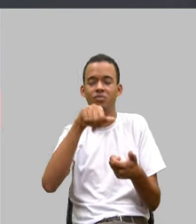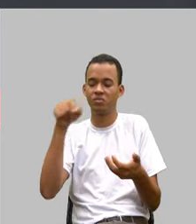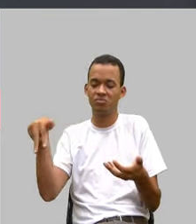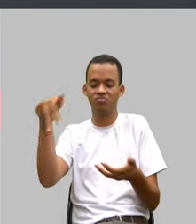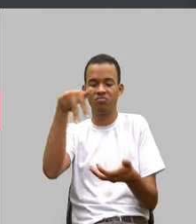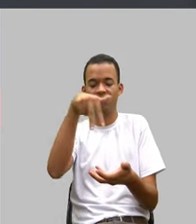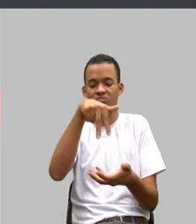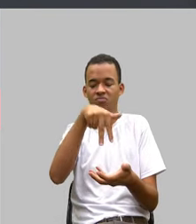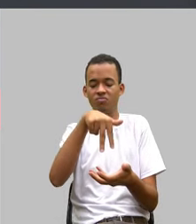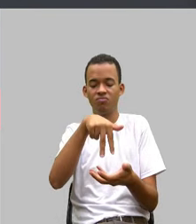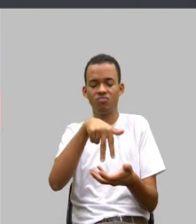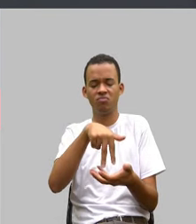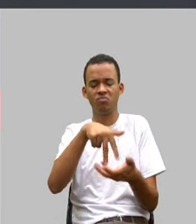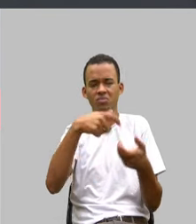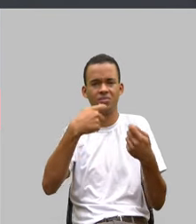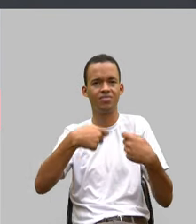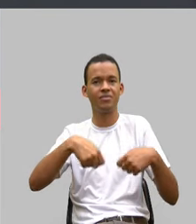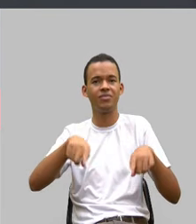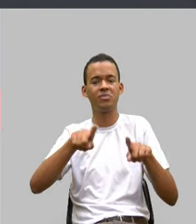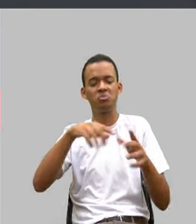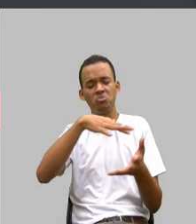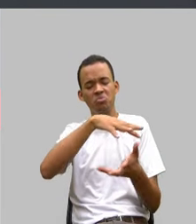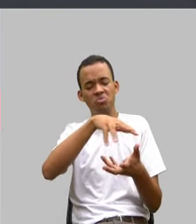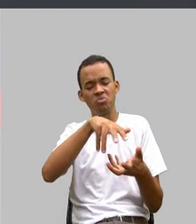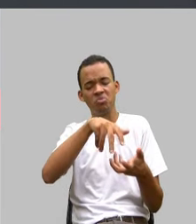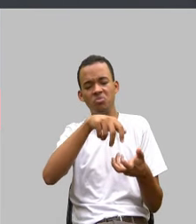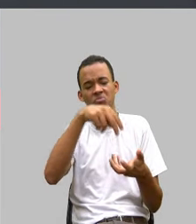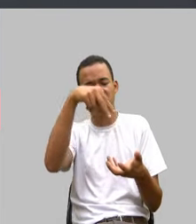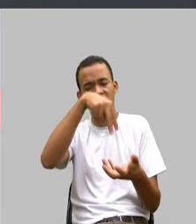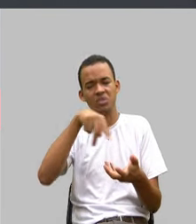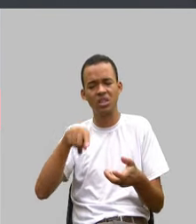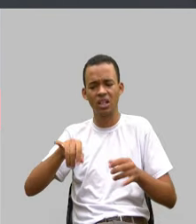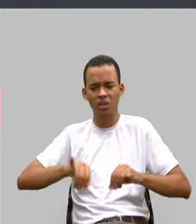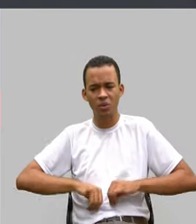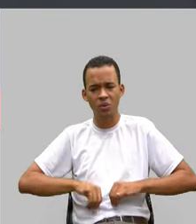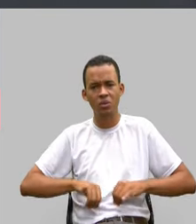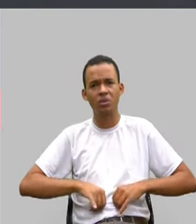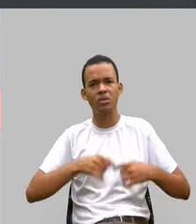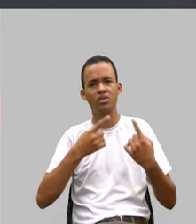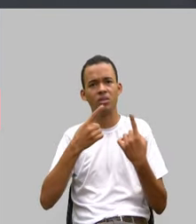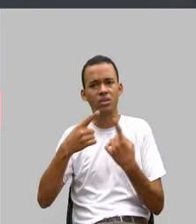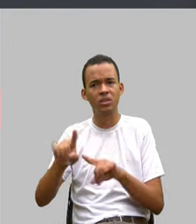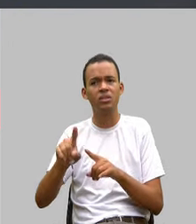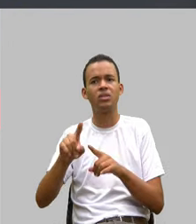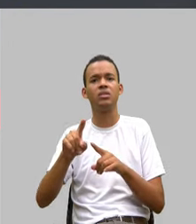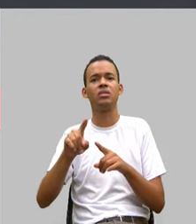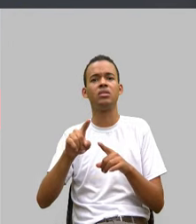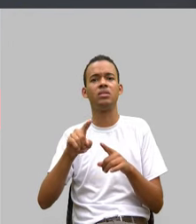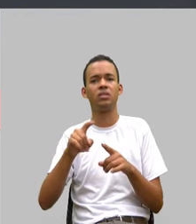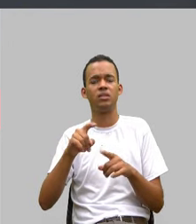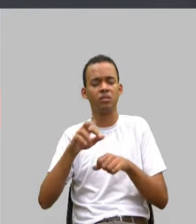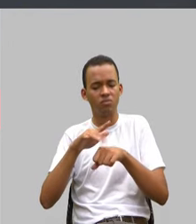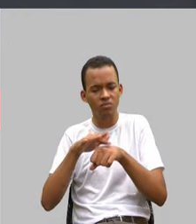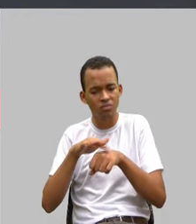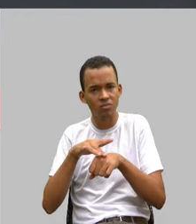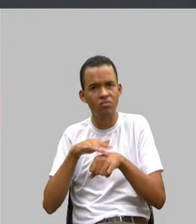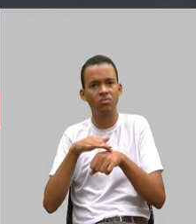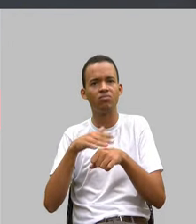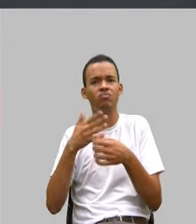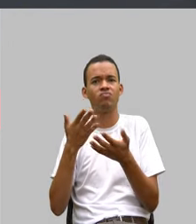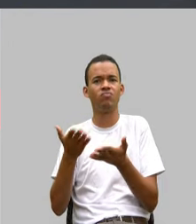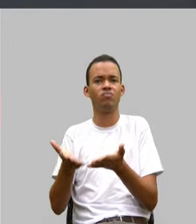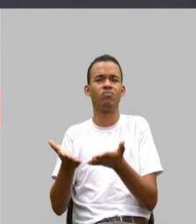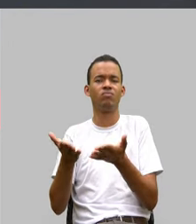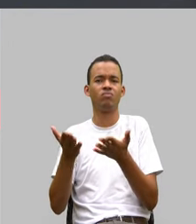aquela criança aqui uma criança tão sofrida rejeitada abandonada e doente né